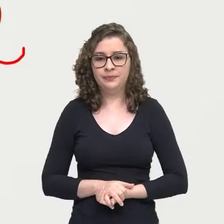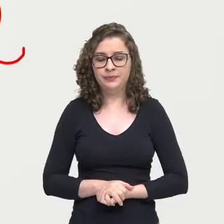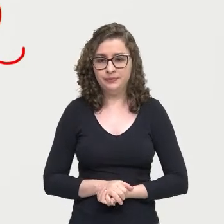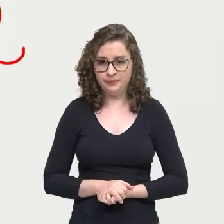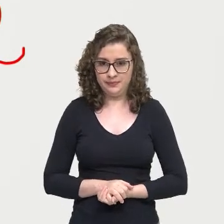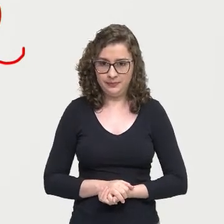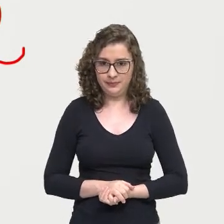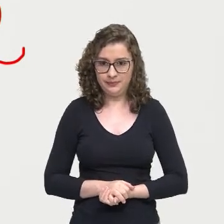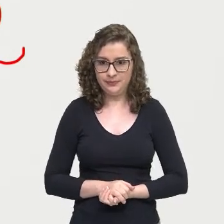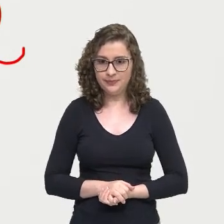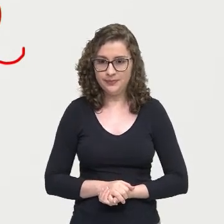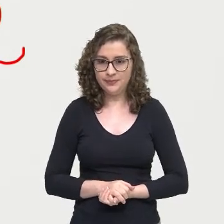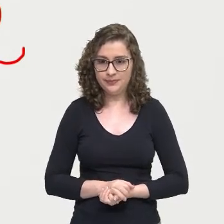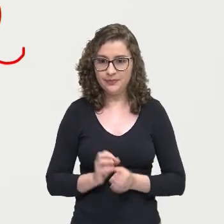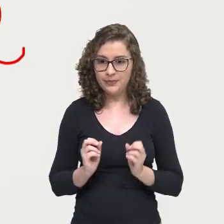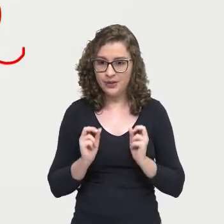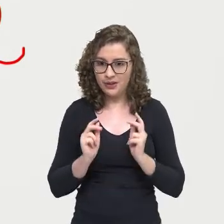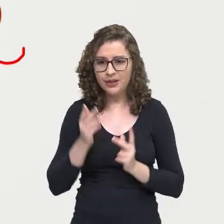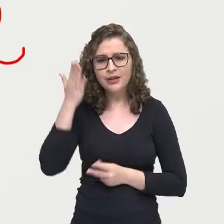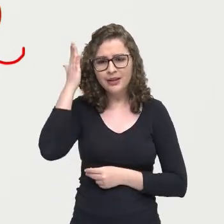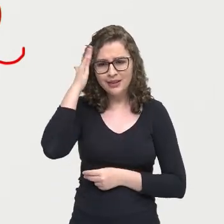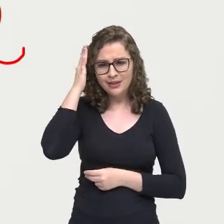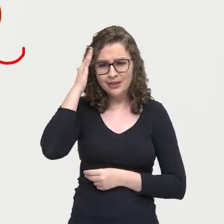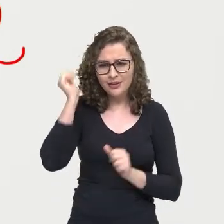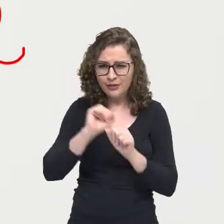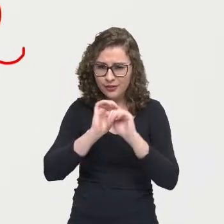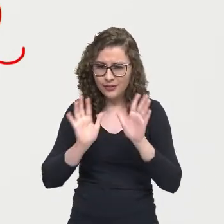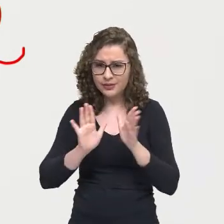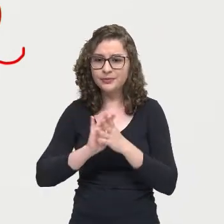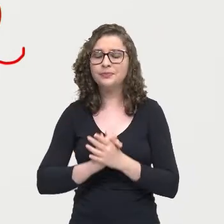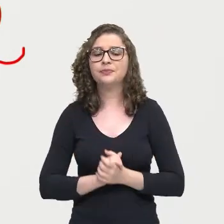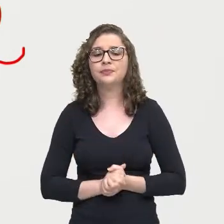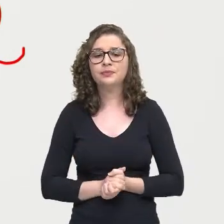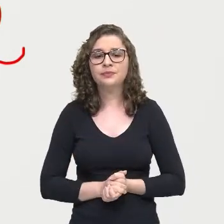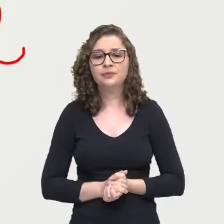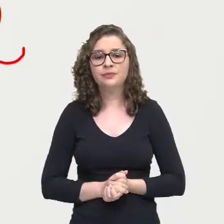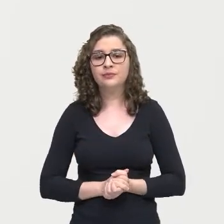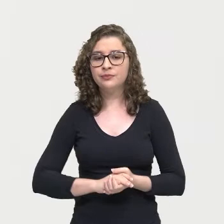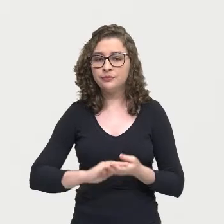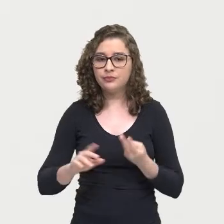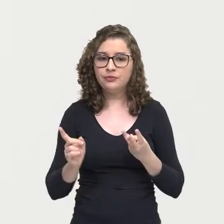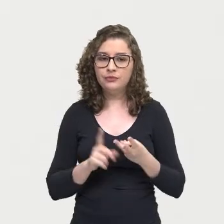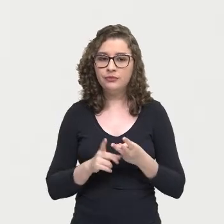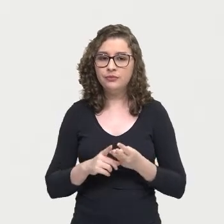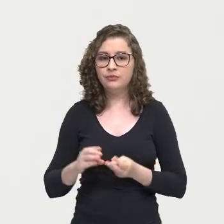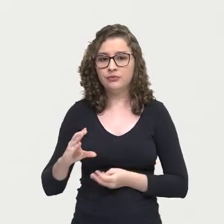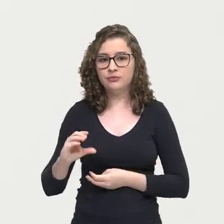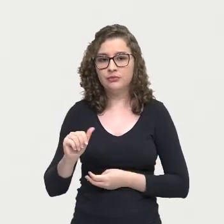reação também vai ser mais rápida, ok? E por último, né, a gente vai falar dos